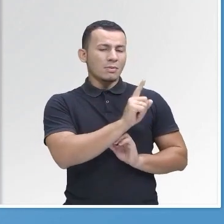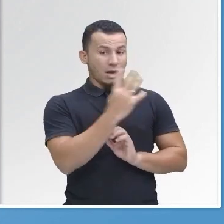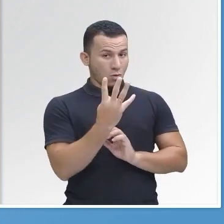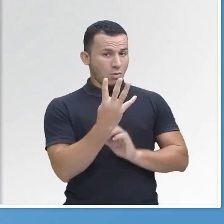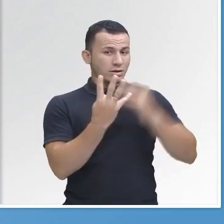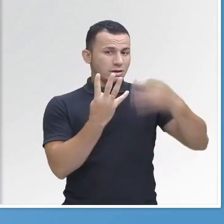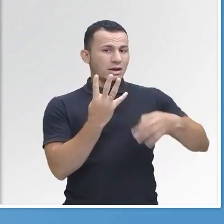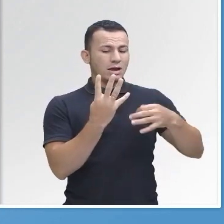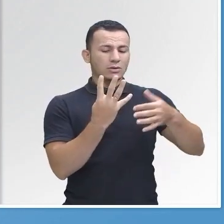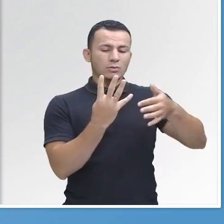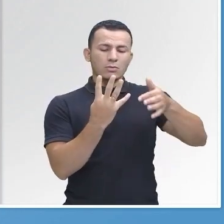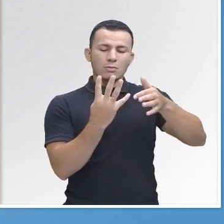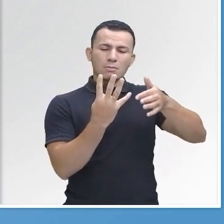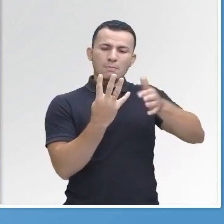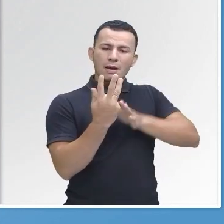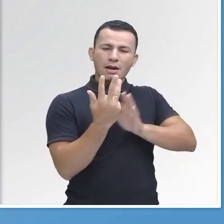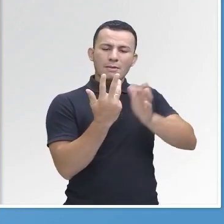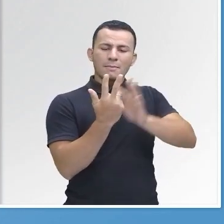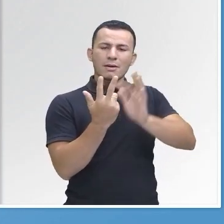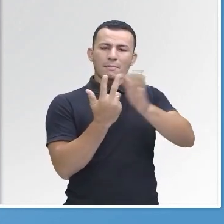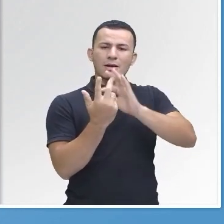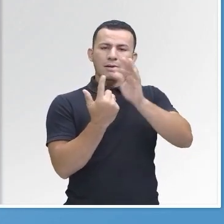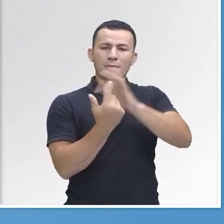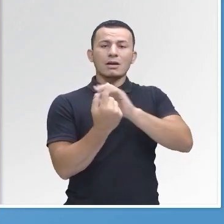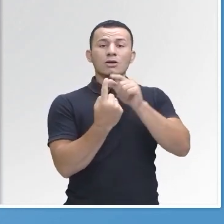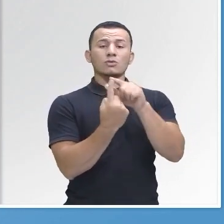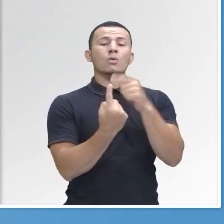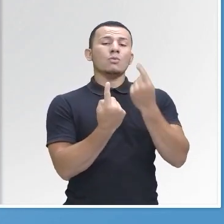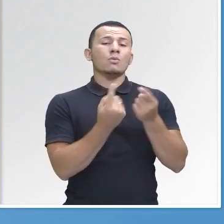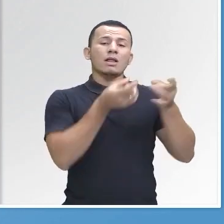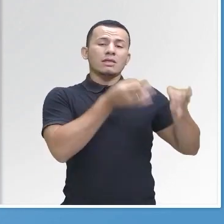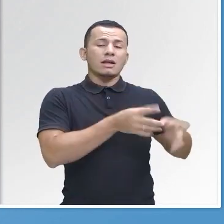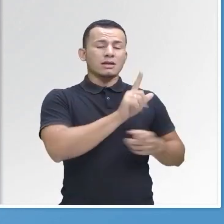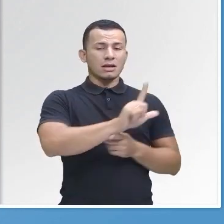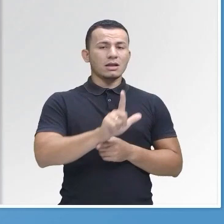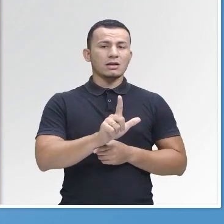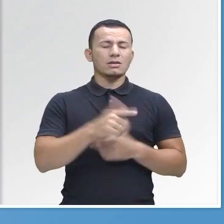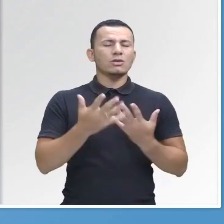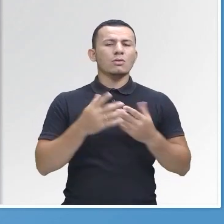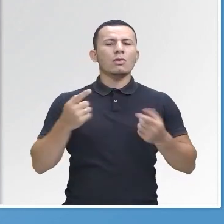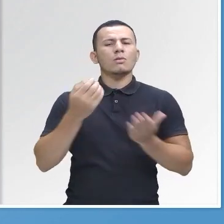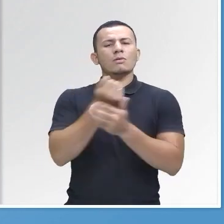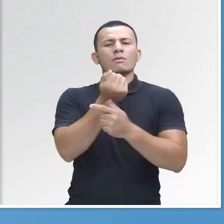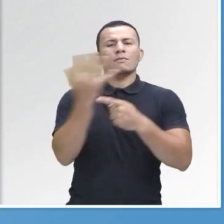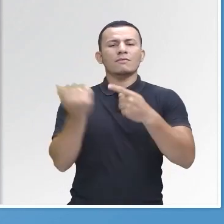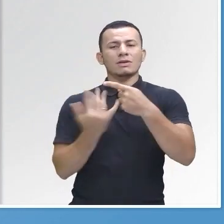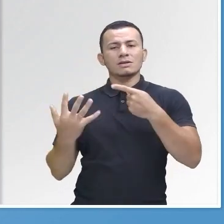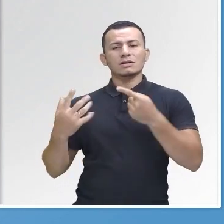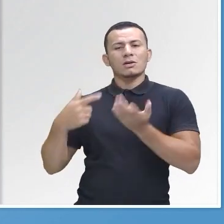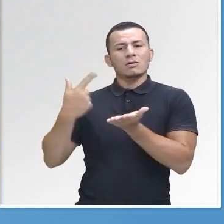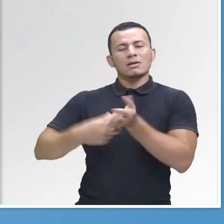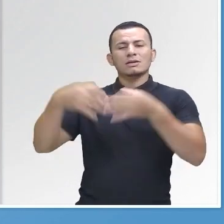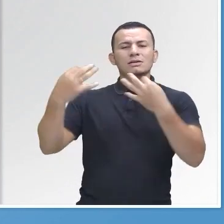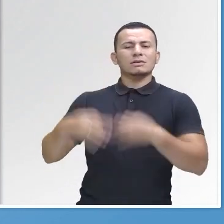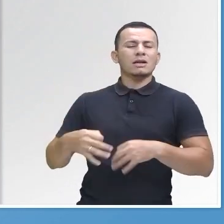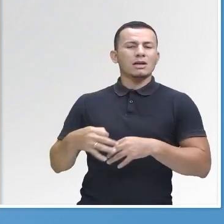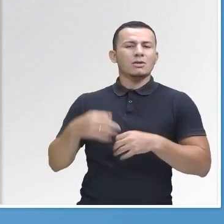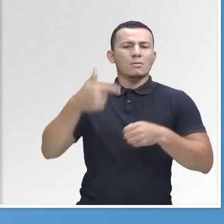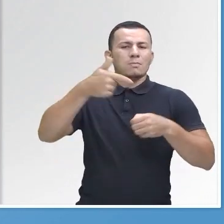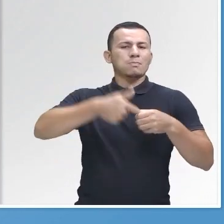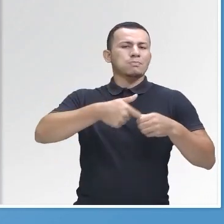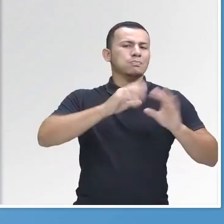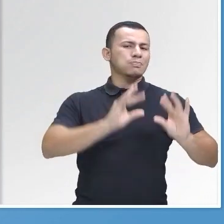só sobrou 1 litro de 4 litros. Ou seja, qual é a fração que corresponde aí ao total de gasolina que ele